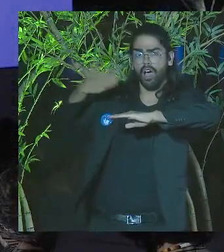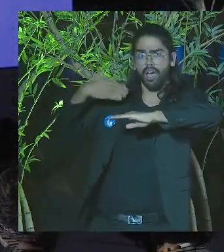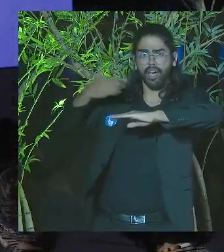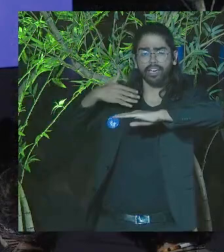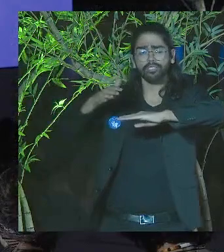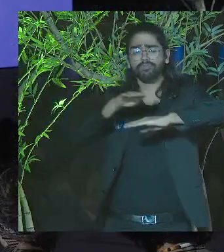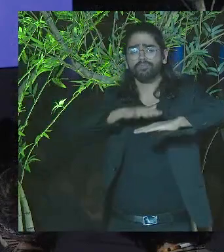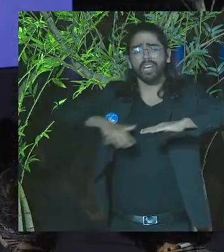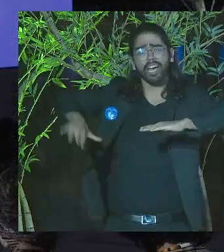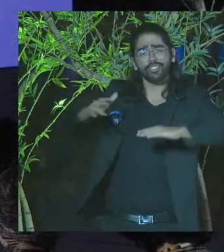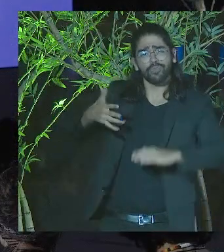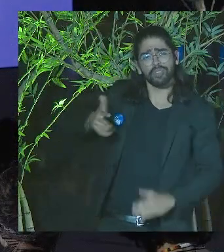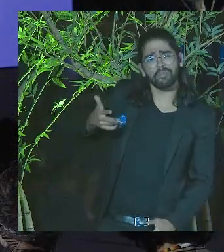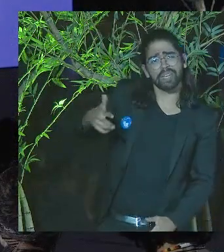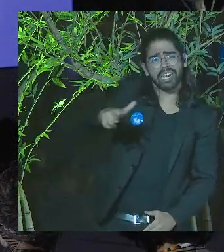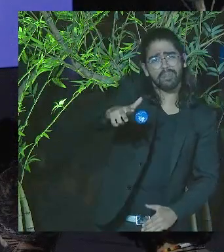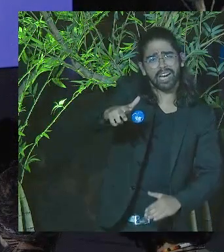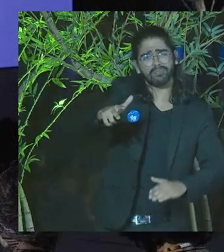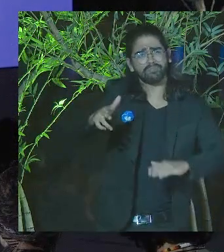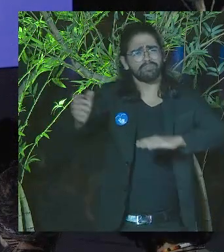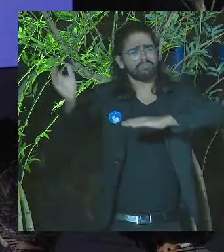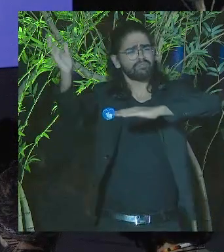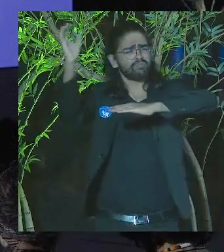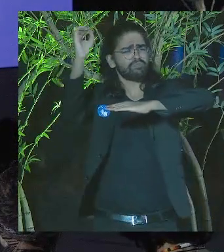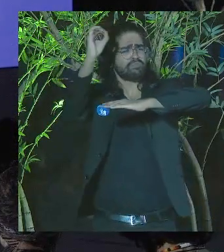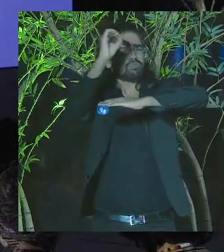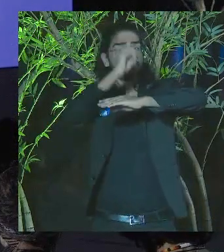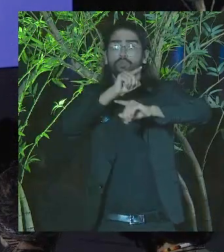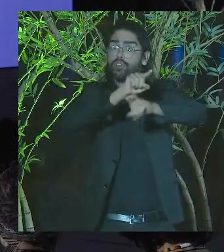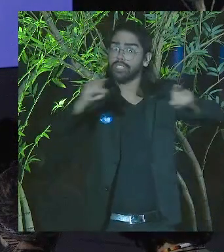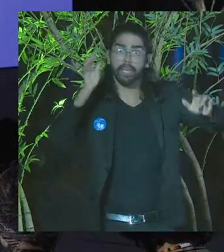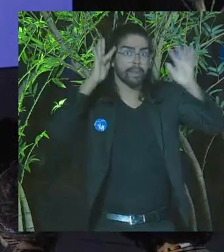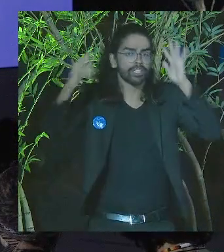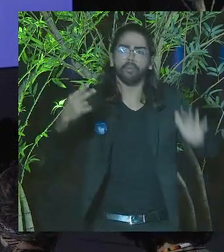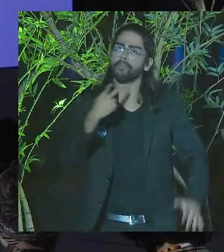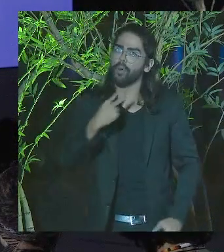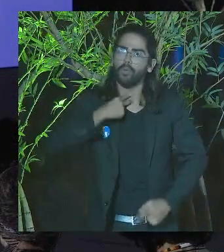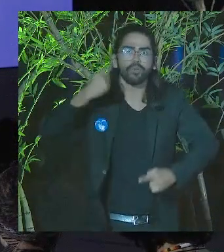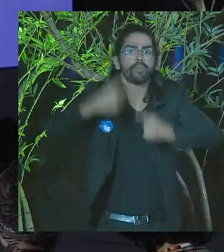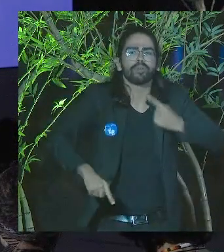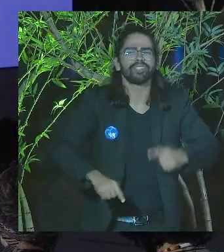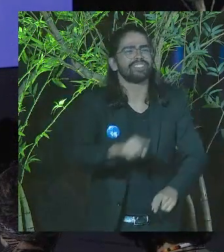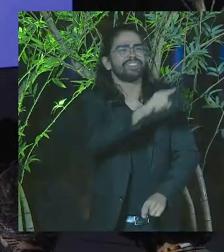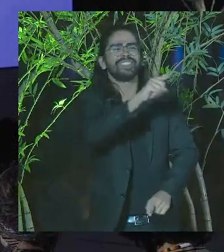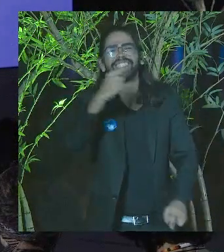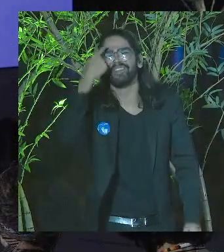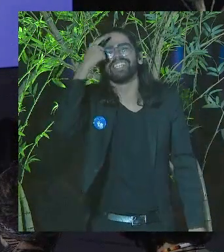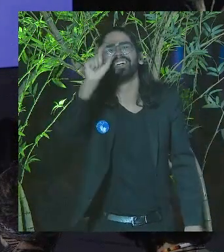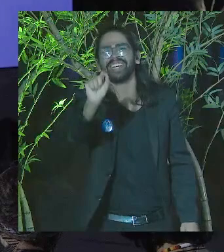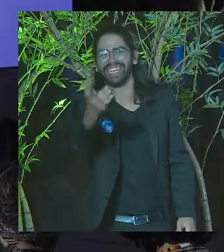beira-mar. Não pensem nisso. Não imaginem essa cena, tá? O que vocês imaginaram?